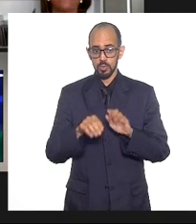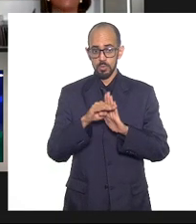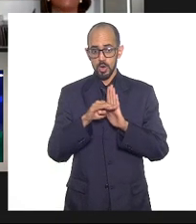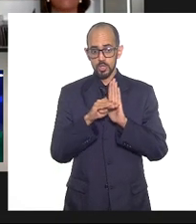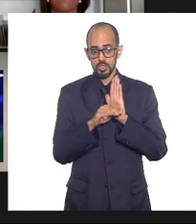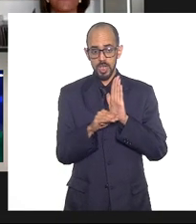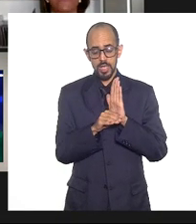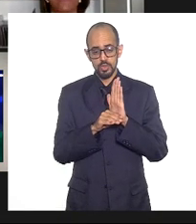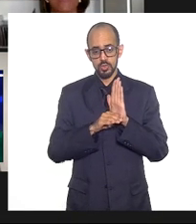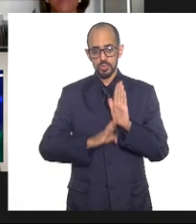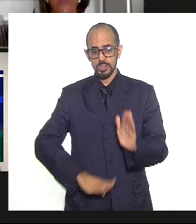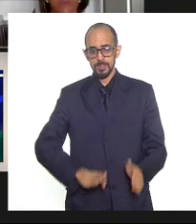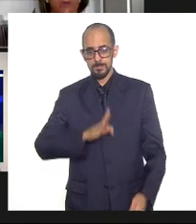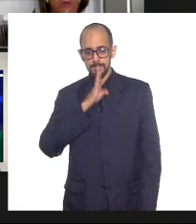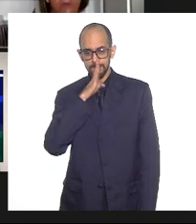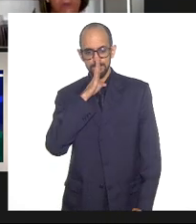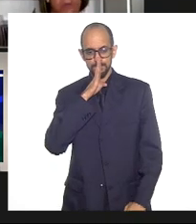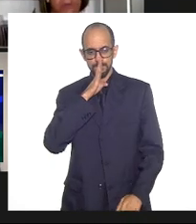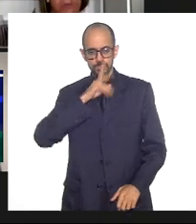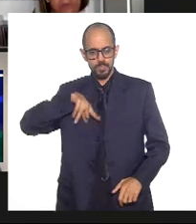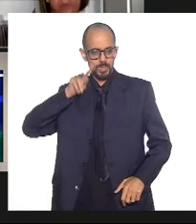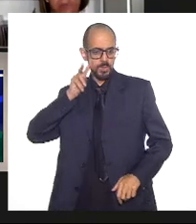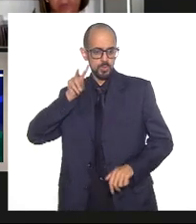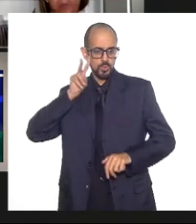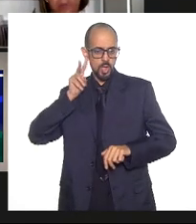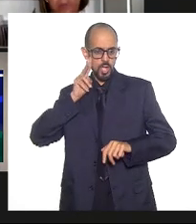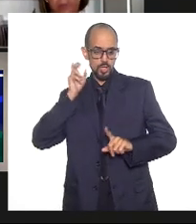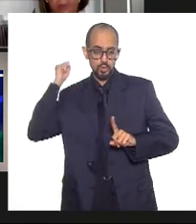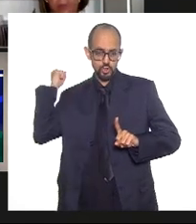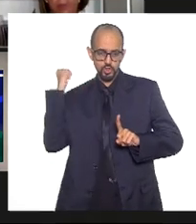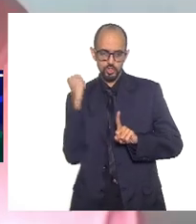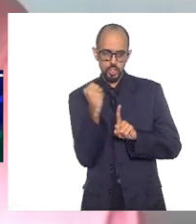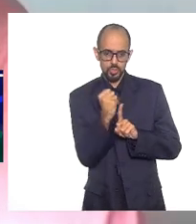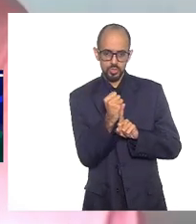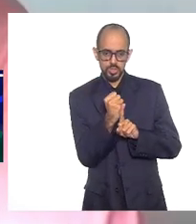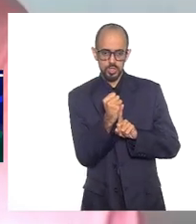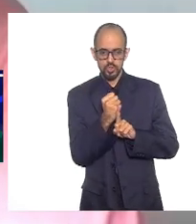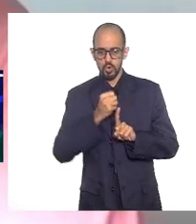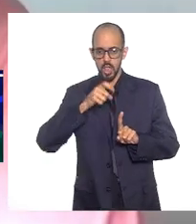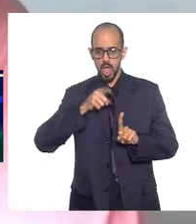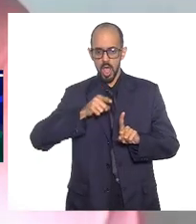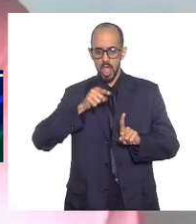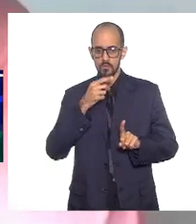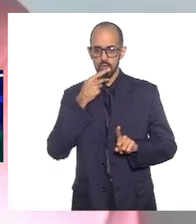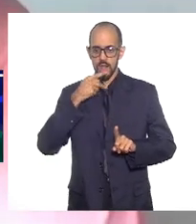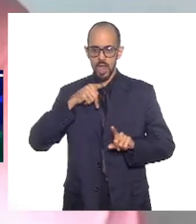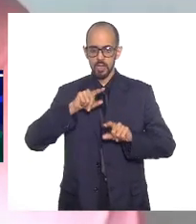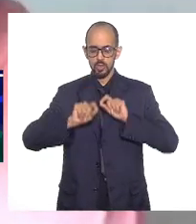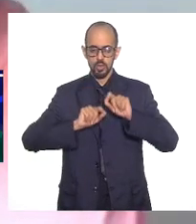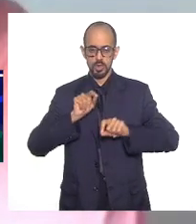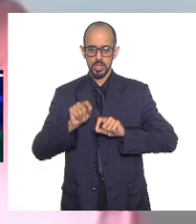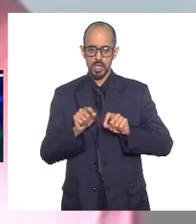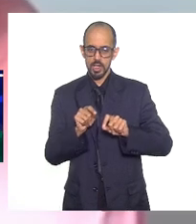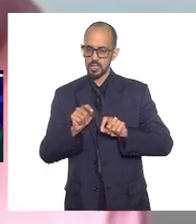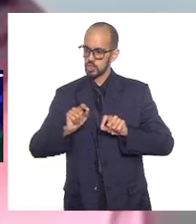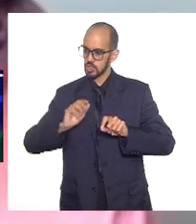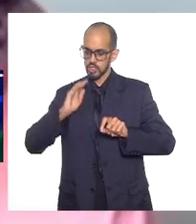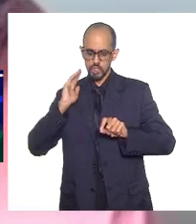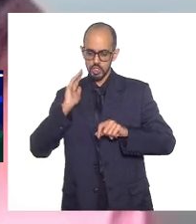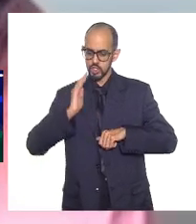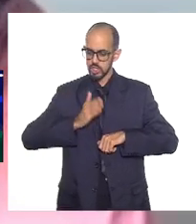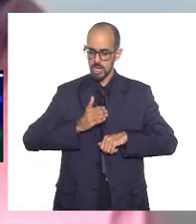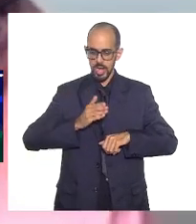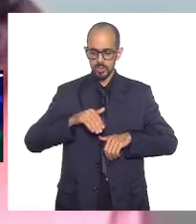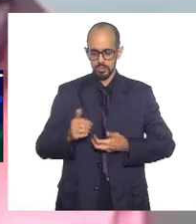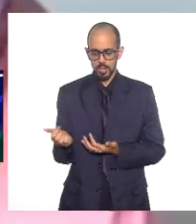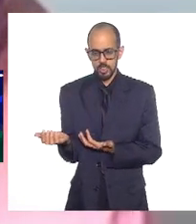silenciamento histórico. Então, inclusive, genocídio é colocado diretamente, né, para a nossa juventude a partir